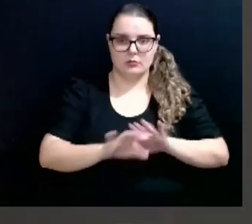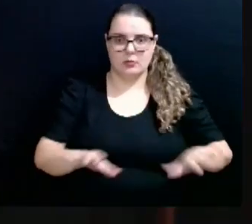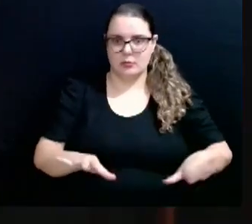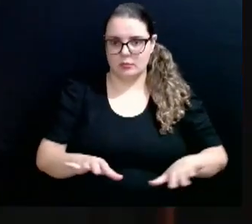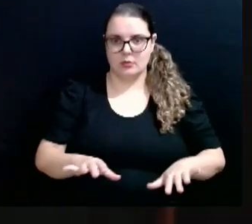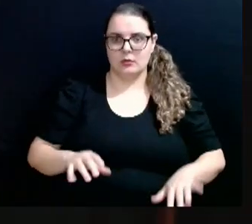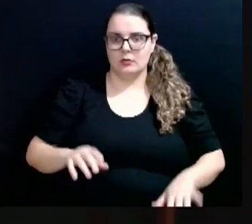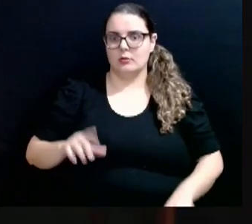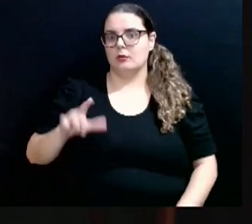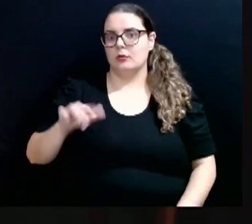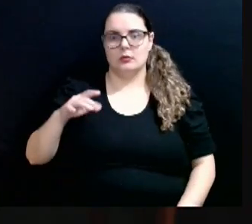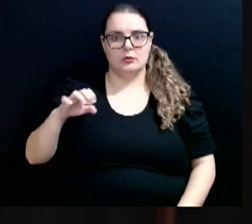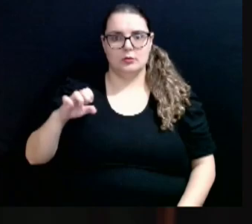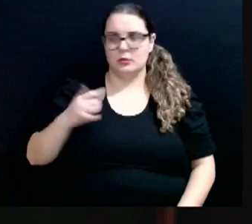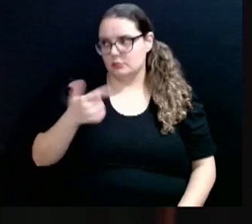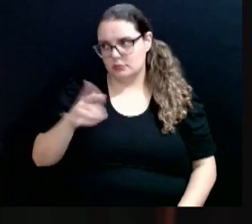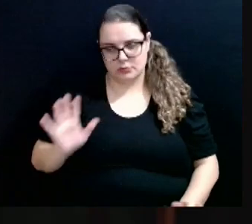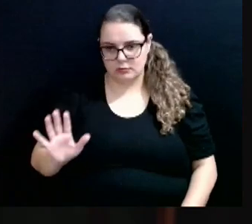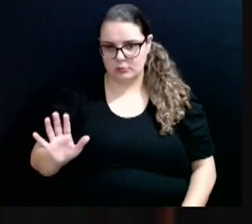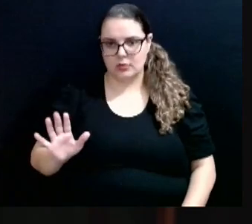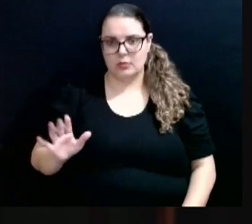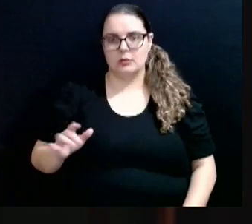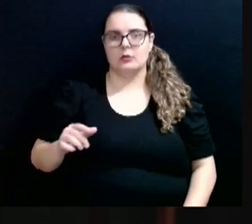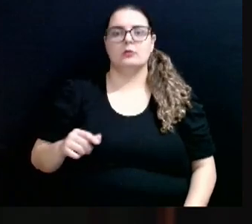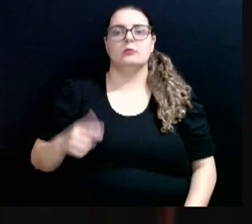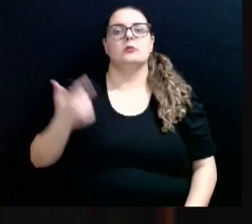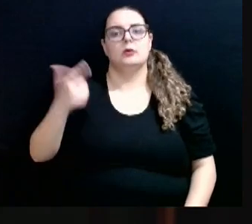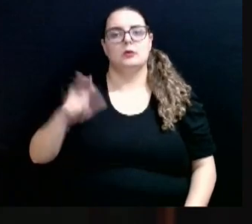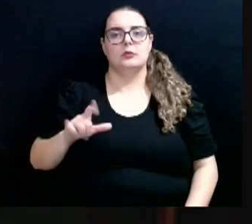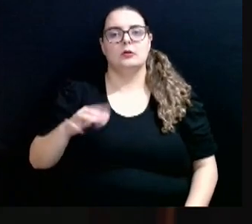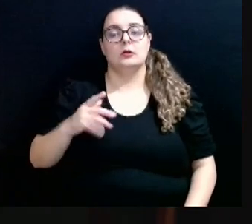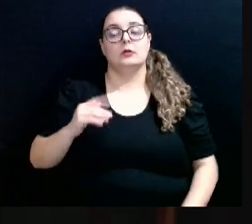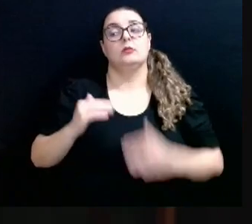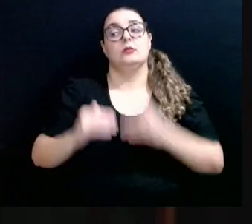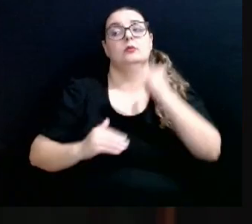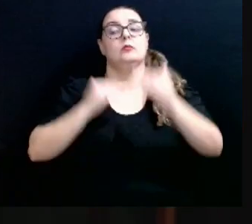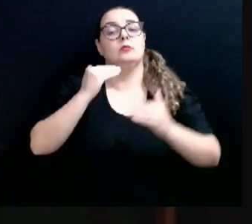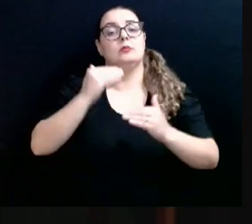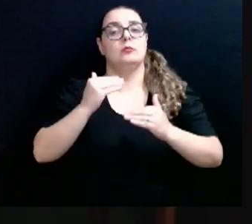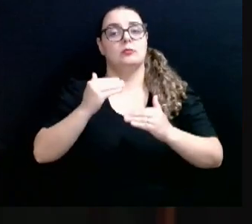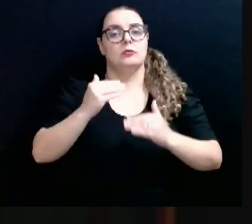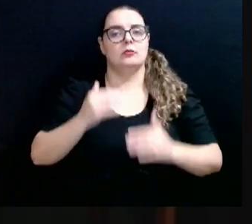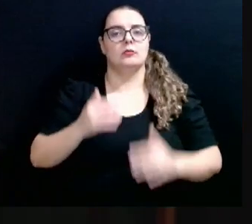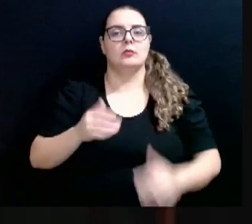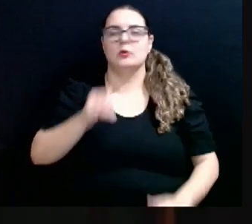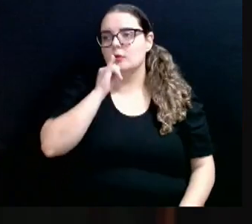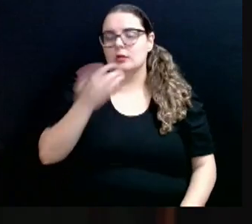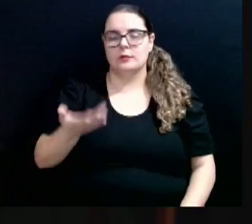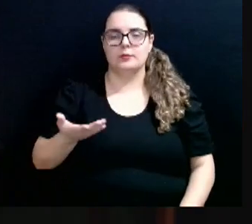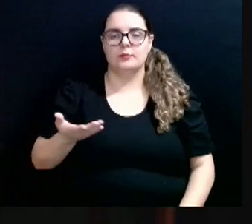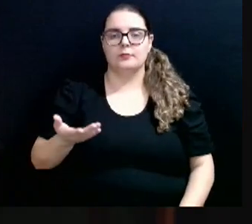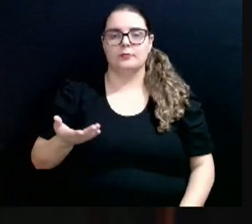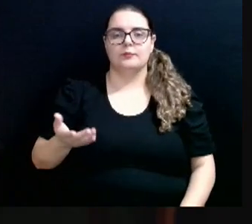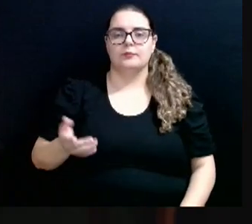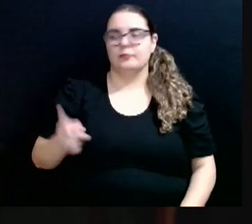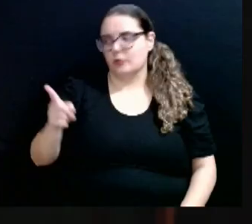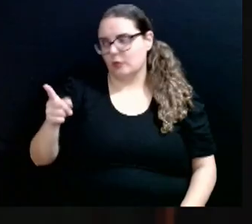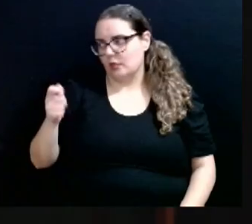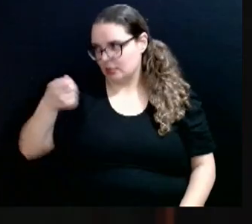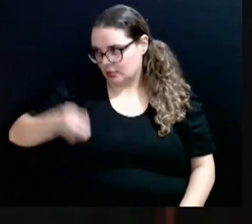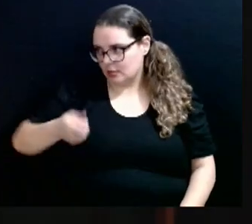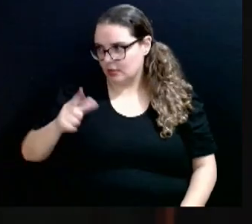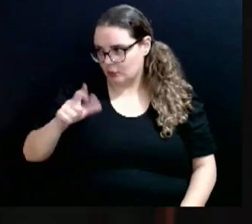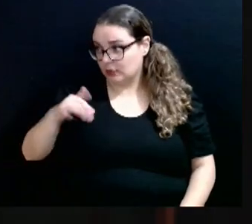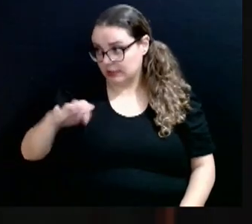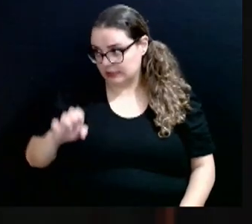existe mais. Para você seguir no leilão, você tem que continuar dando lance. Então vou dar um exemplo. Suponha que você deu um lance e esse lance ficou